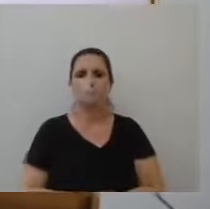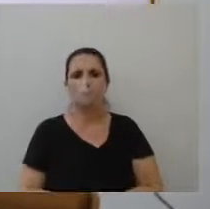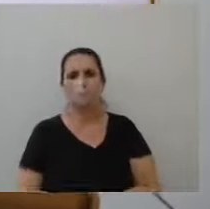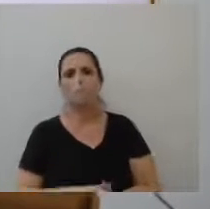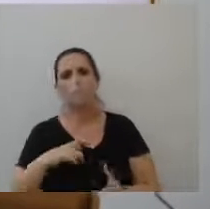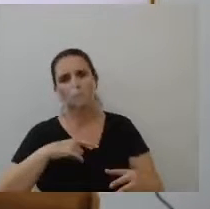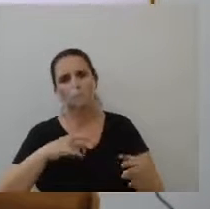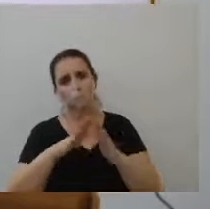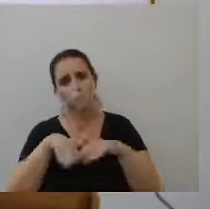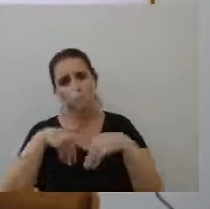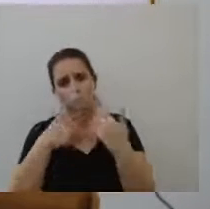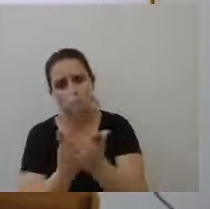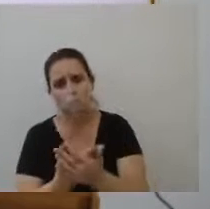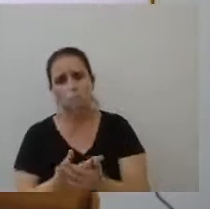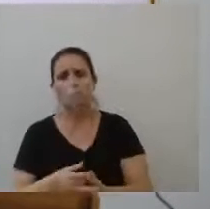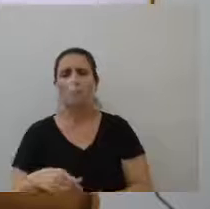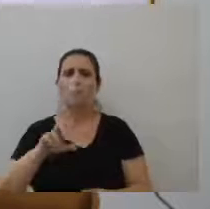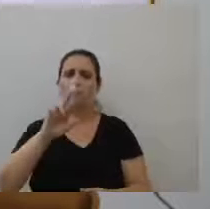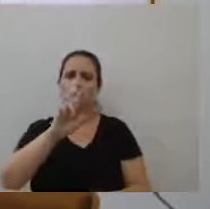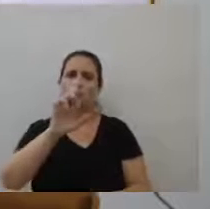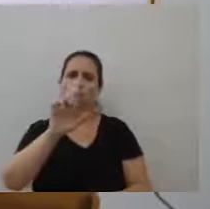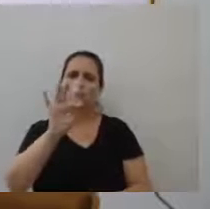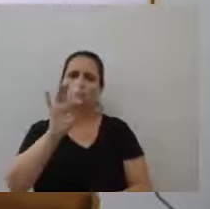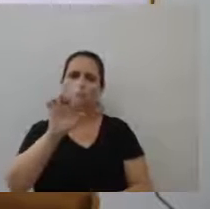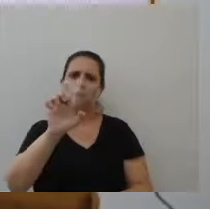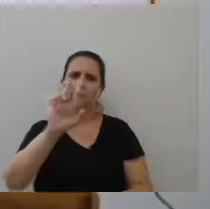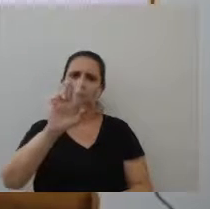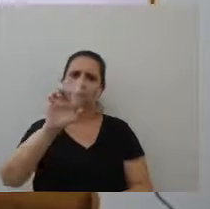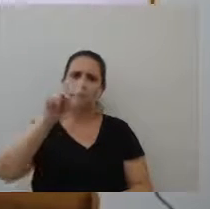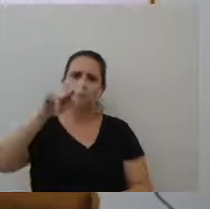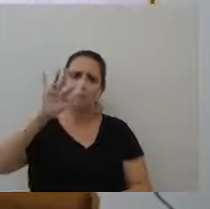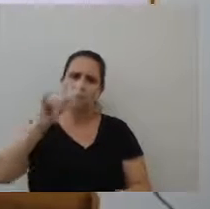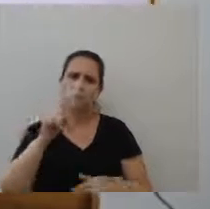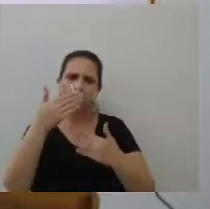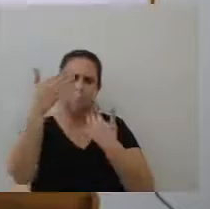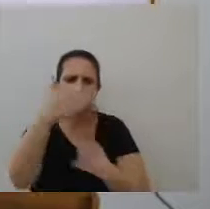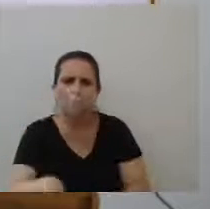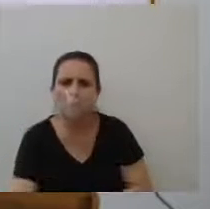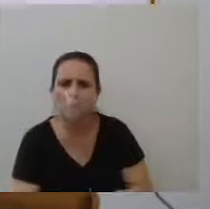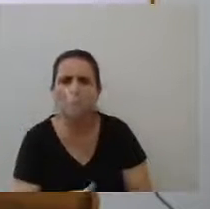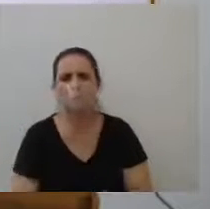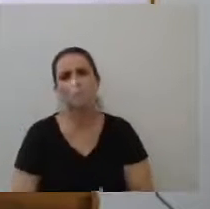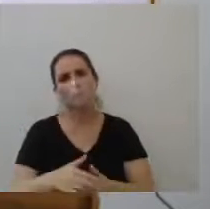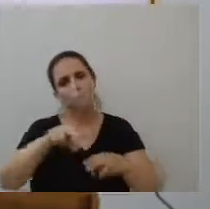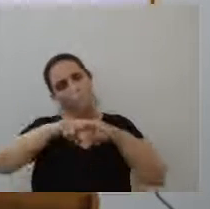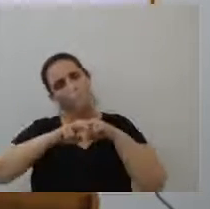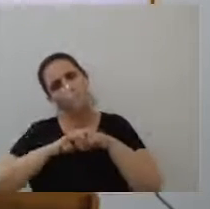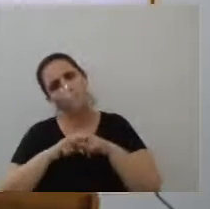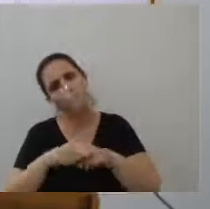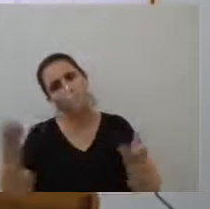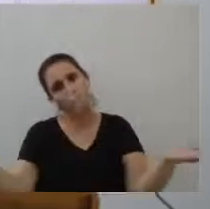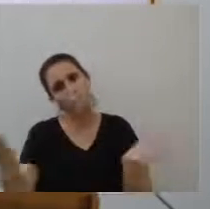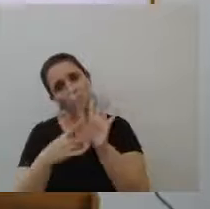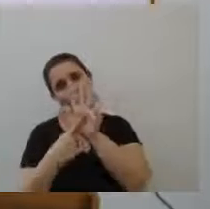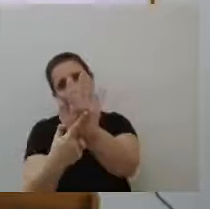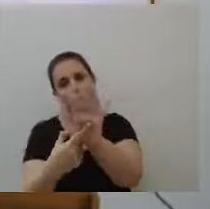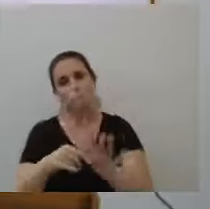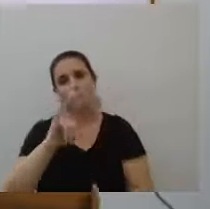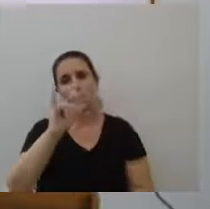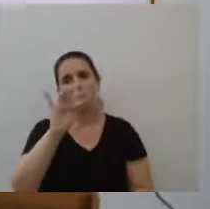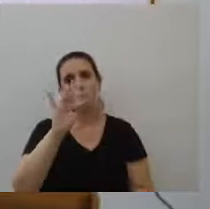eles procuram especialistas que conheçam bem do assunto para que eles possam falar sobre determinado tema.